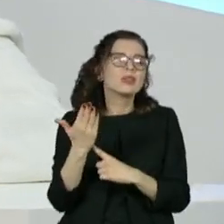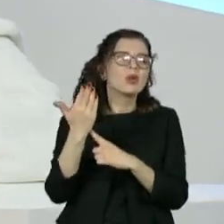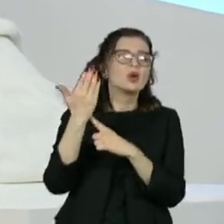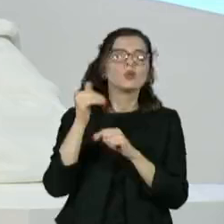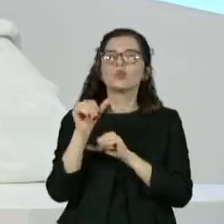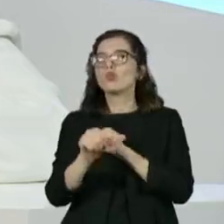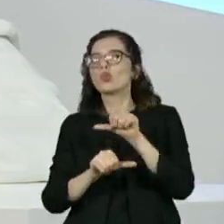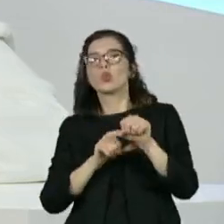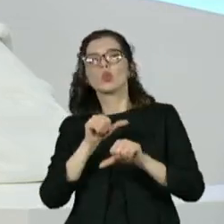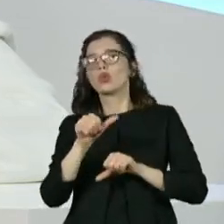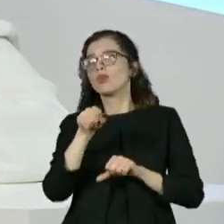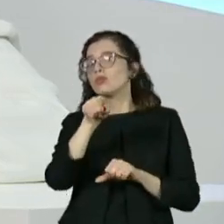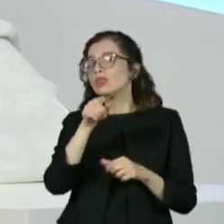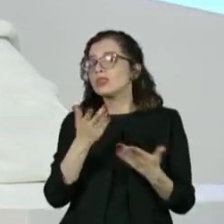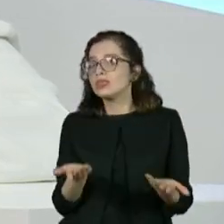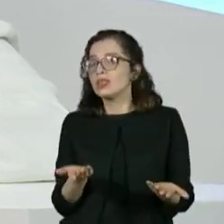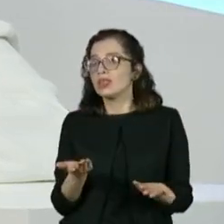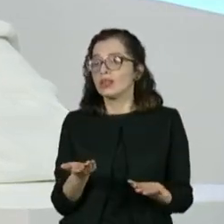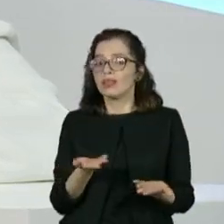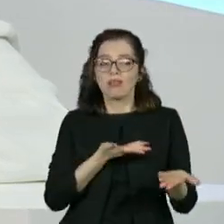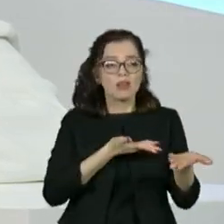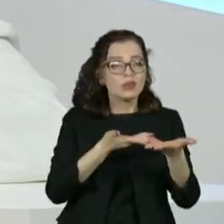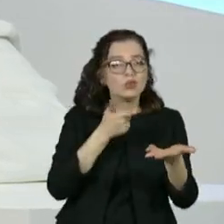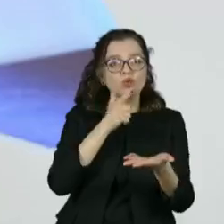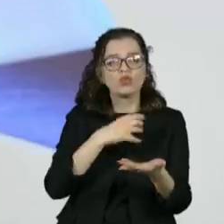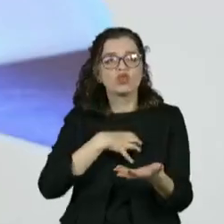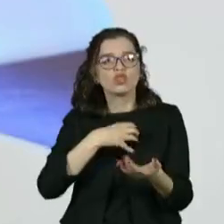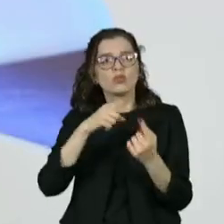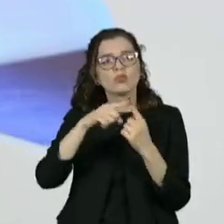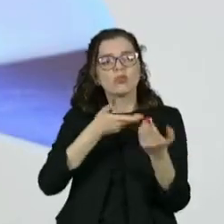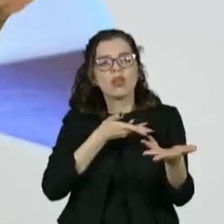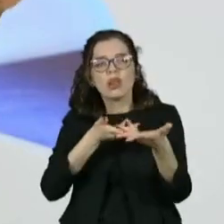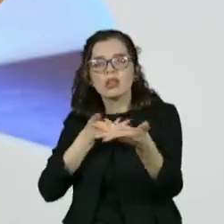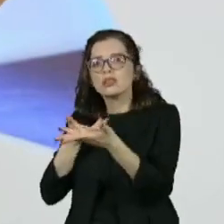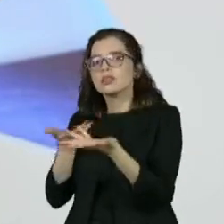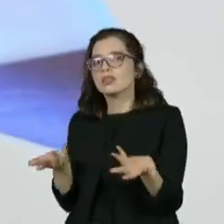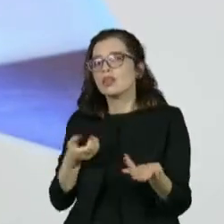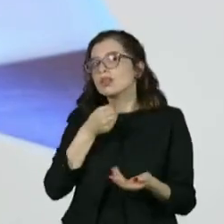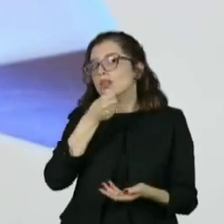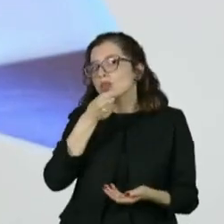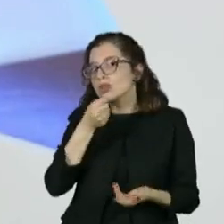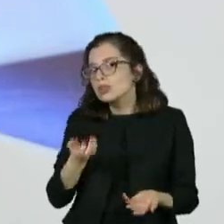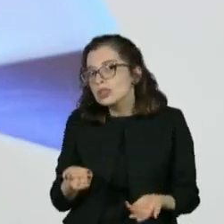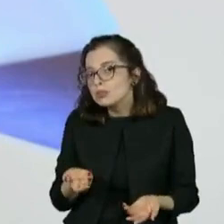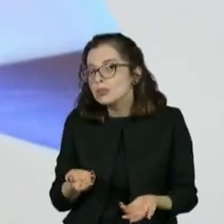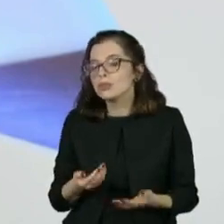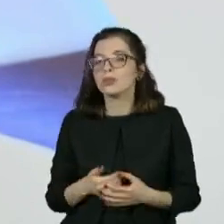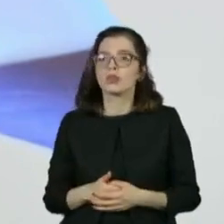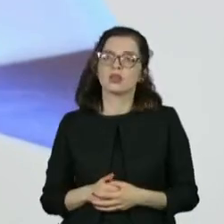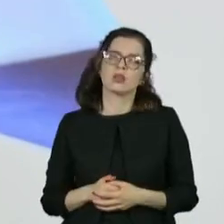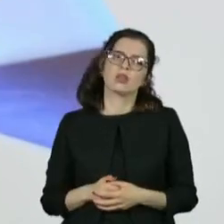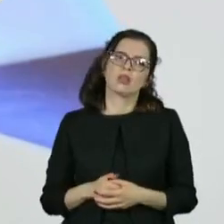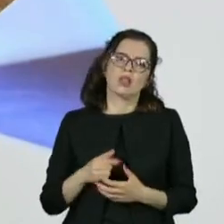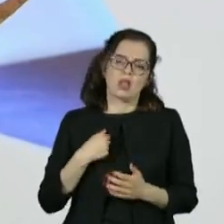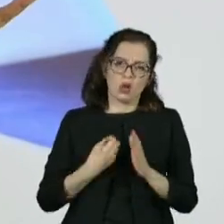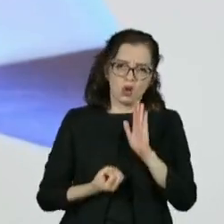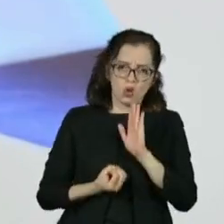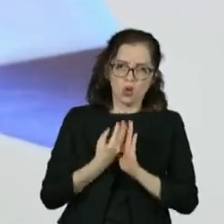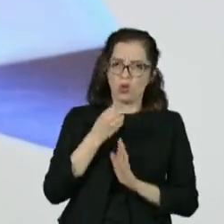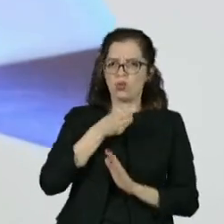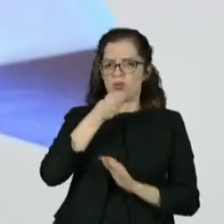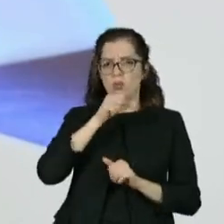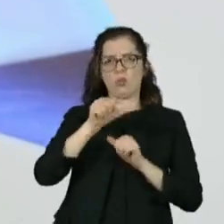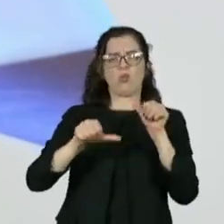e também com a forma que você produz reportagem. Ah, não, a forma que eu produzo não mudou nada.